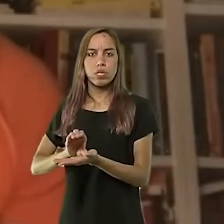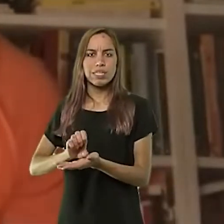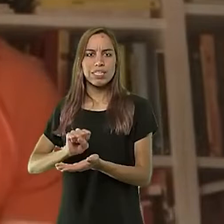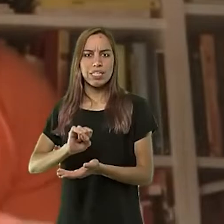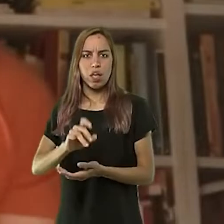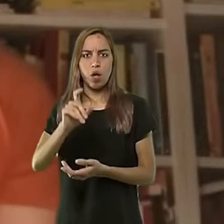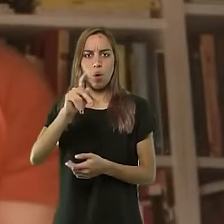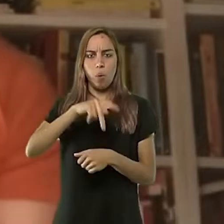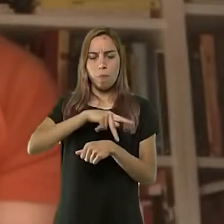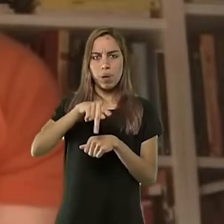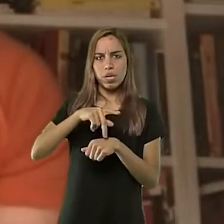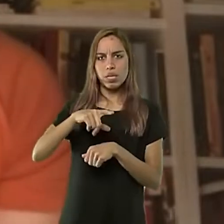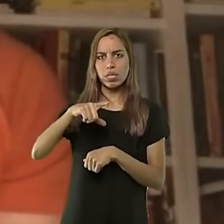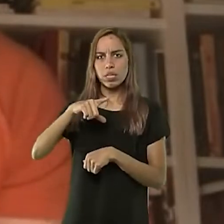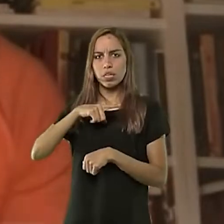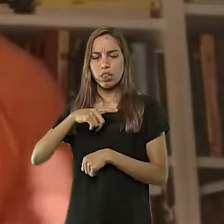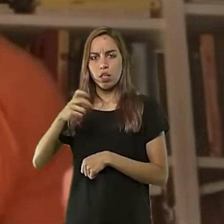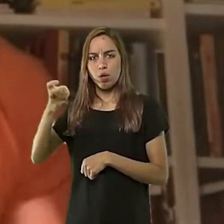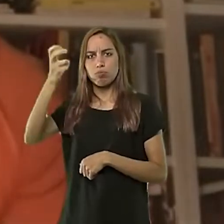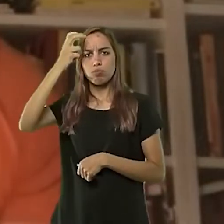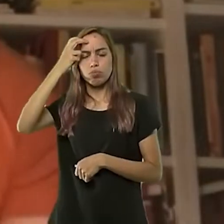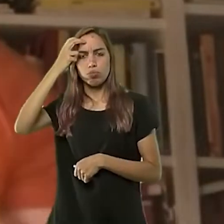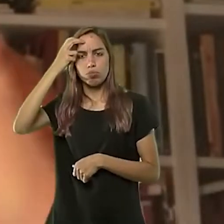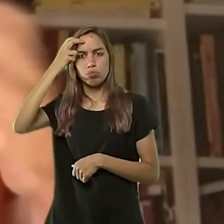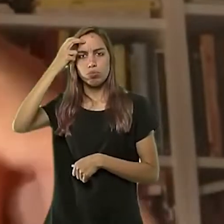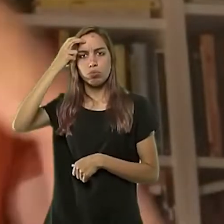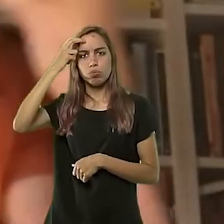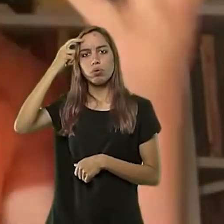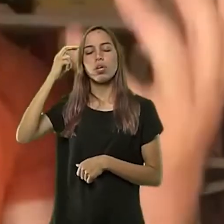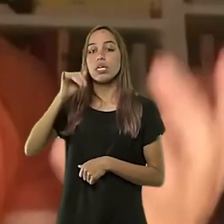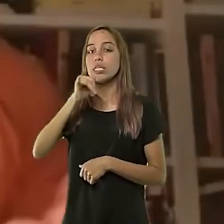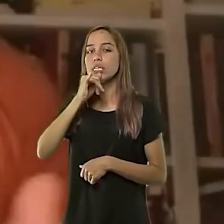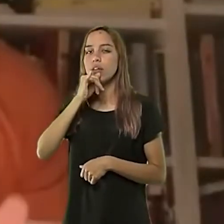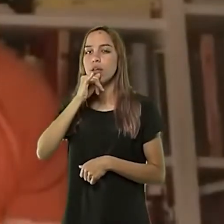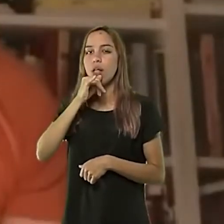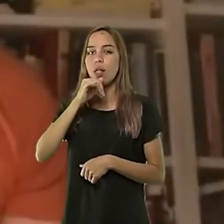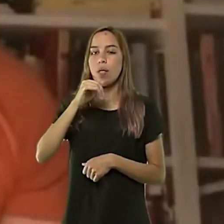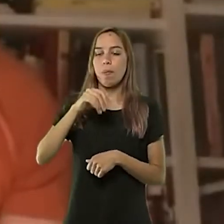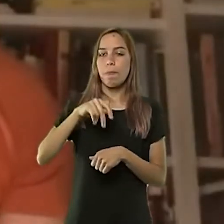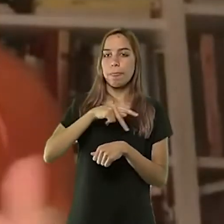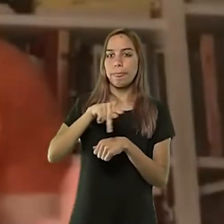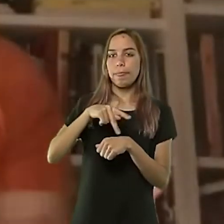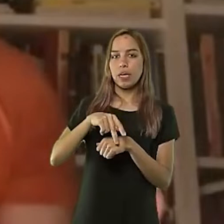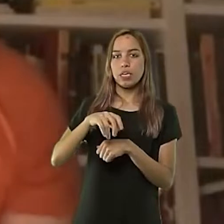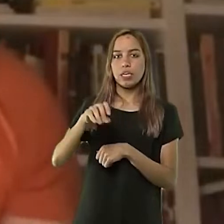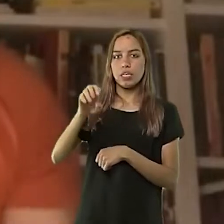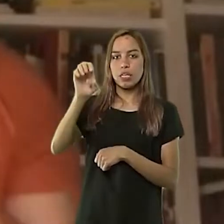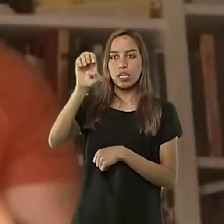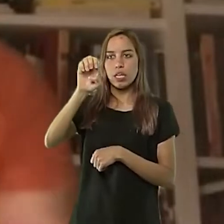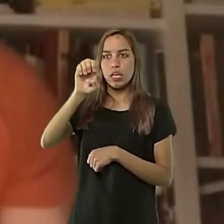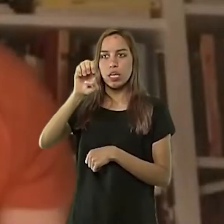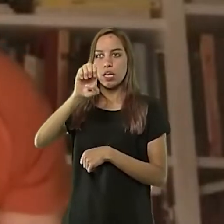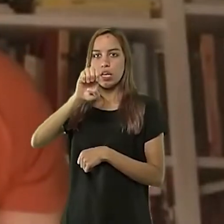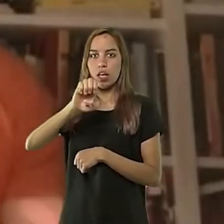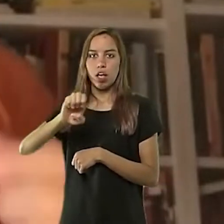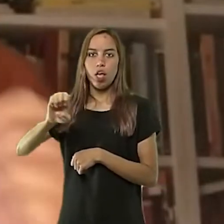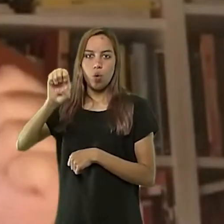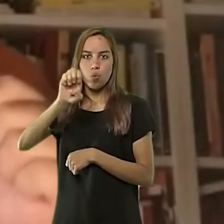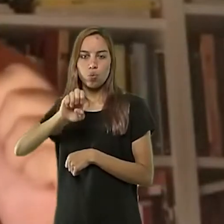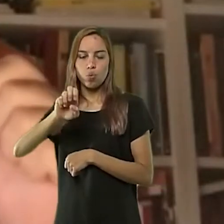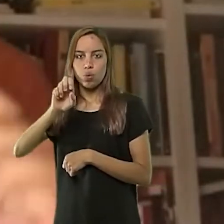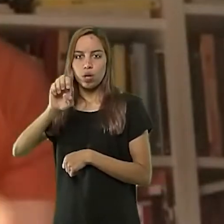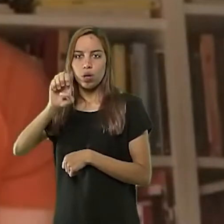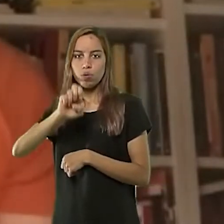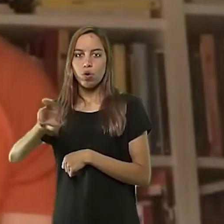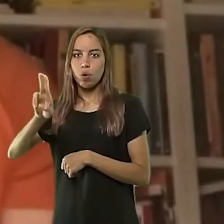vou visitar Espanha por causa da SEAT ou de uma marca qualquer de carros. Eu vou visitar a Espanha por causa do Picasso, eu